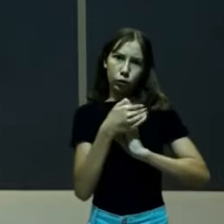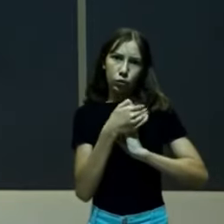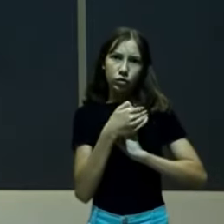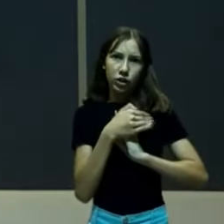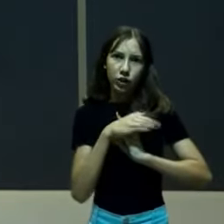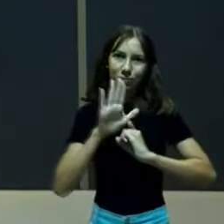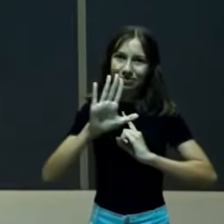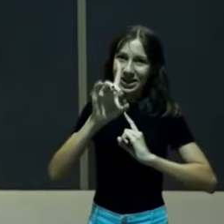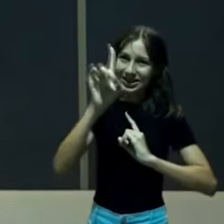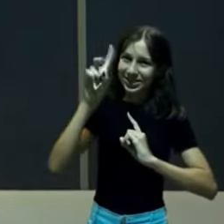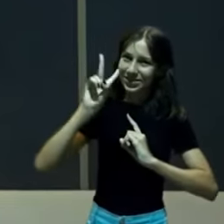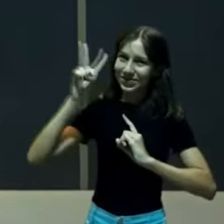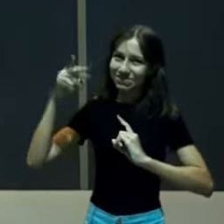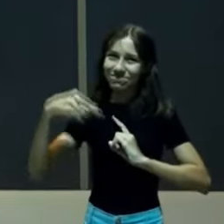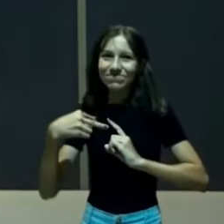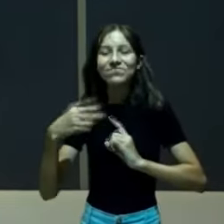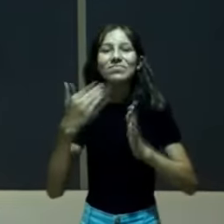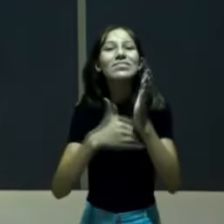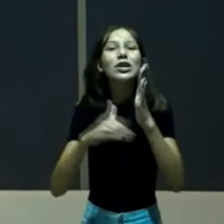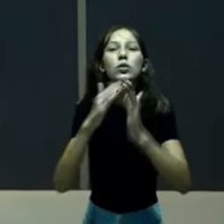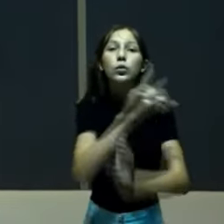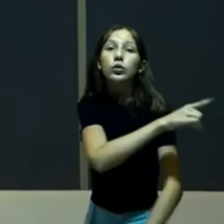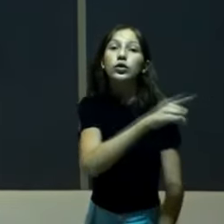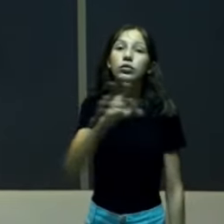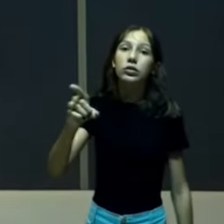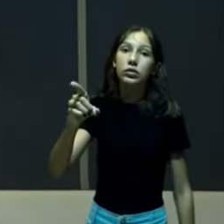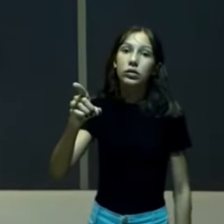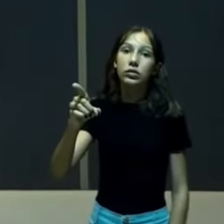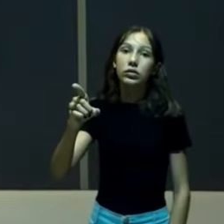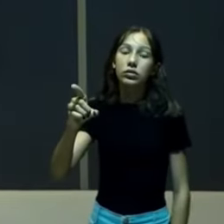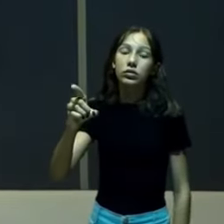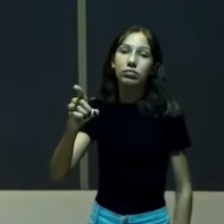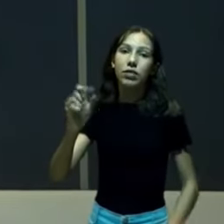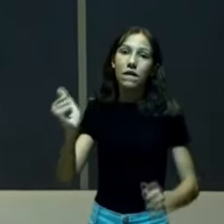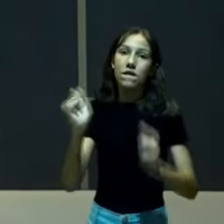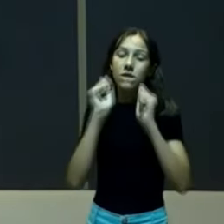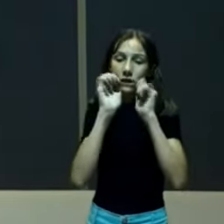Ele vai suprir. Oh, palavra bonita. E